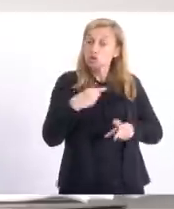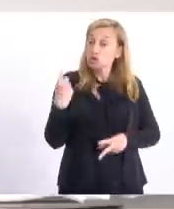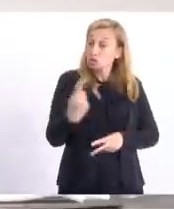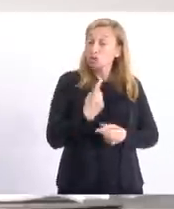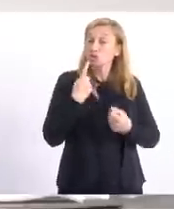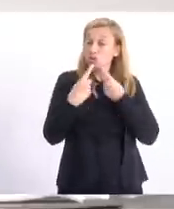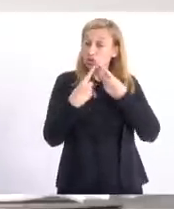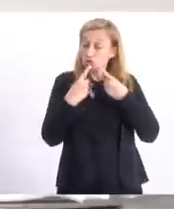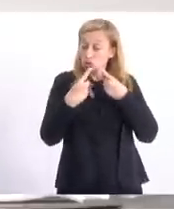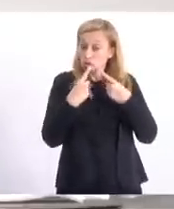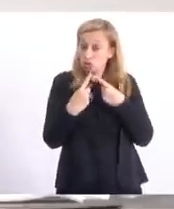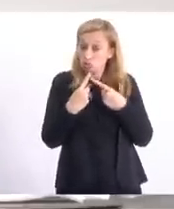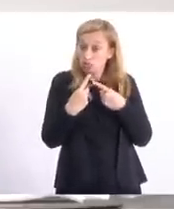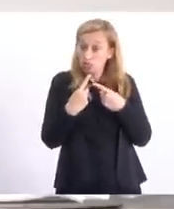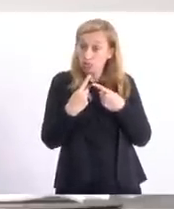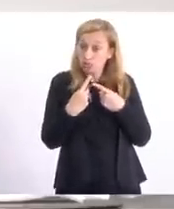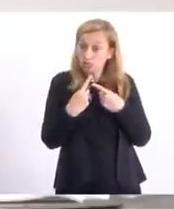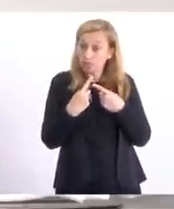estamos discutindo...